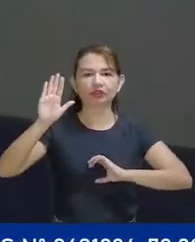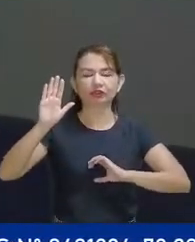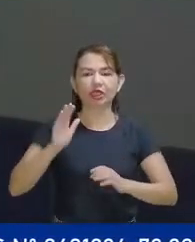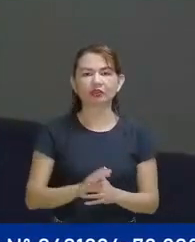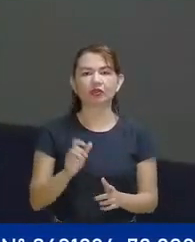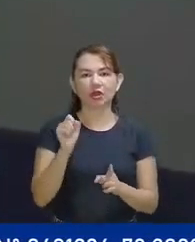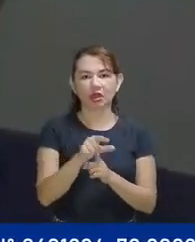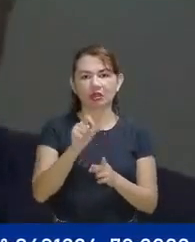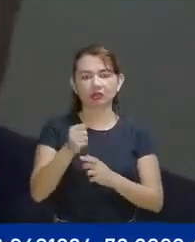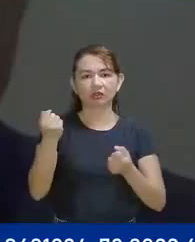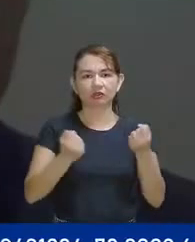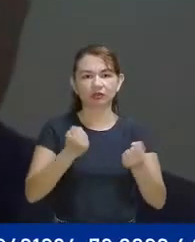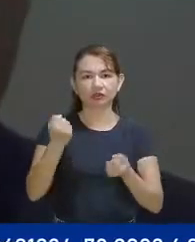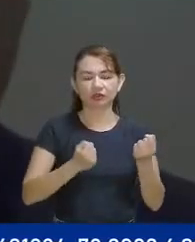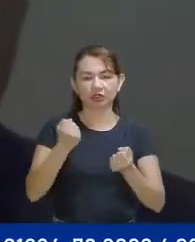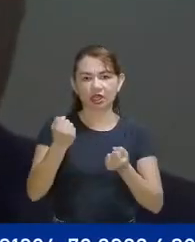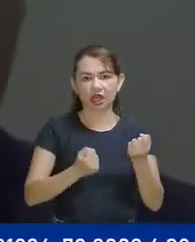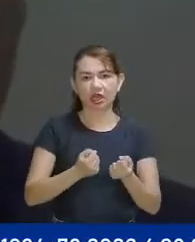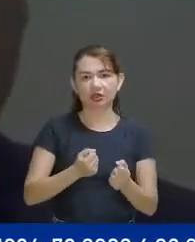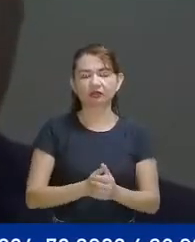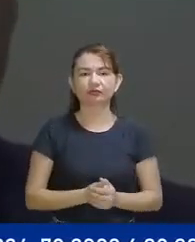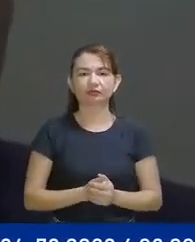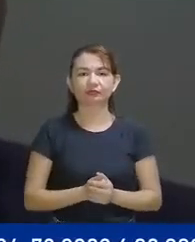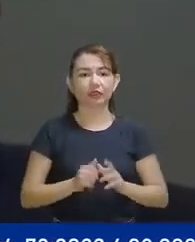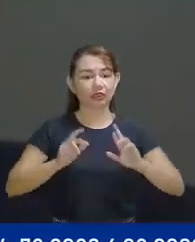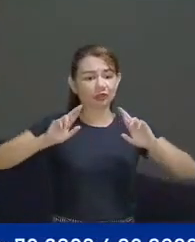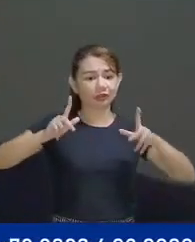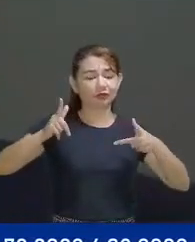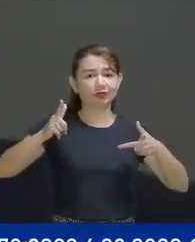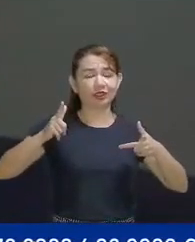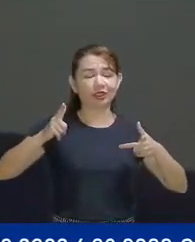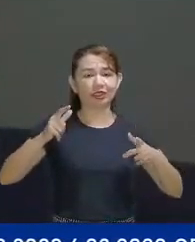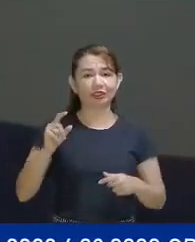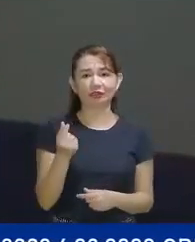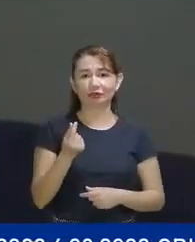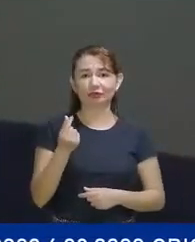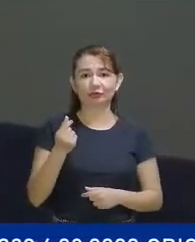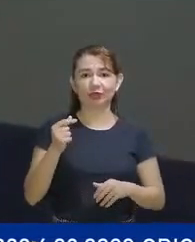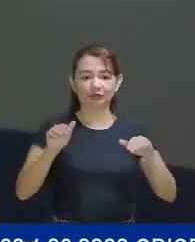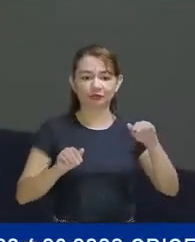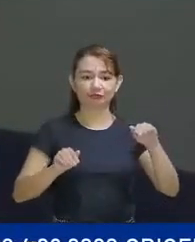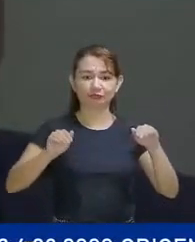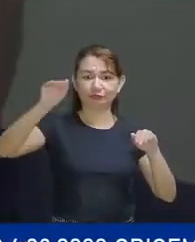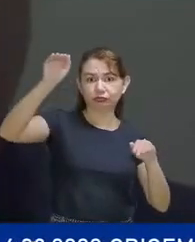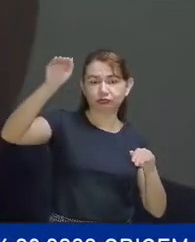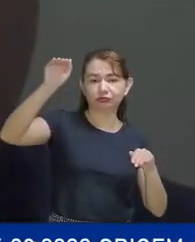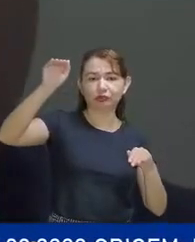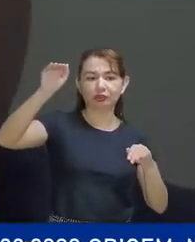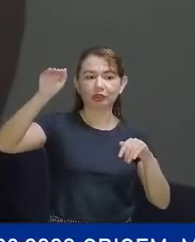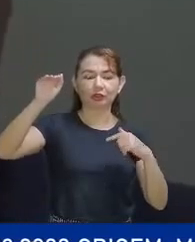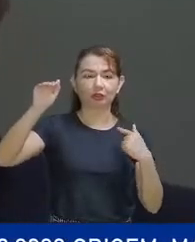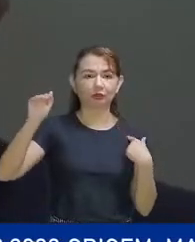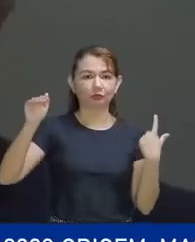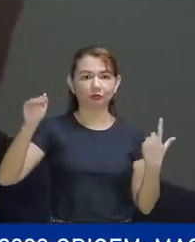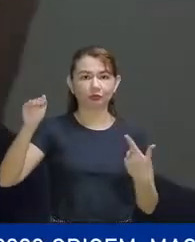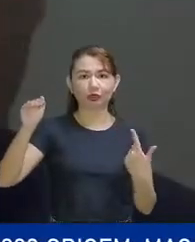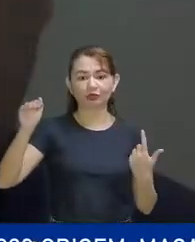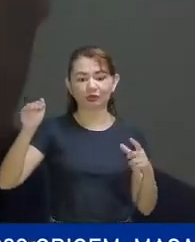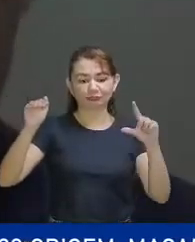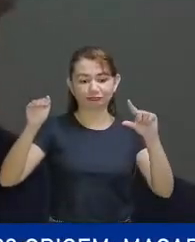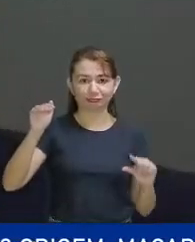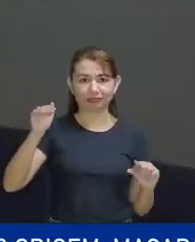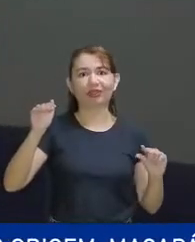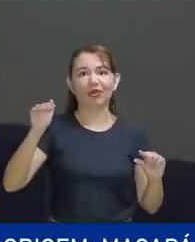mil. Nosso foi 102 mil. A nossa impressão de material gráfico foi cerca de 500 mil, e a maioria dos candidatos